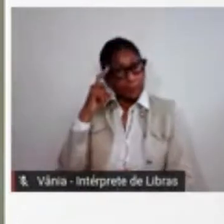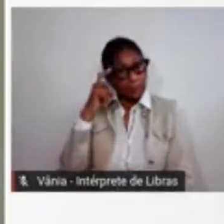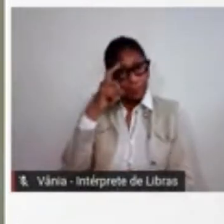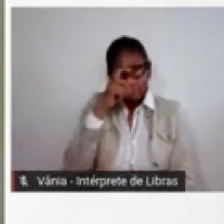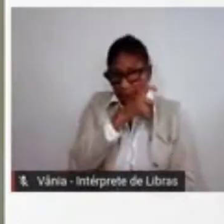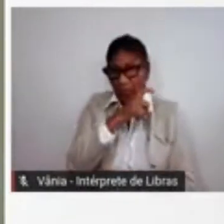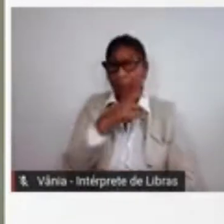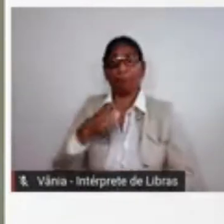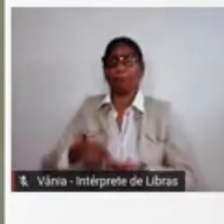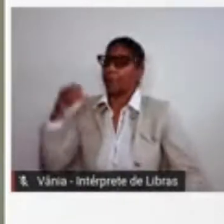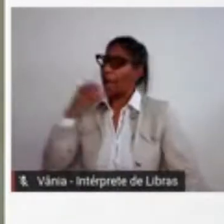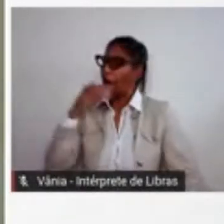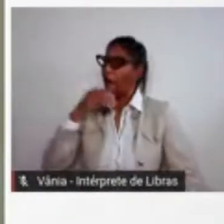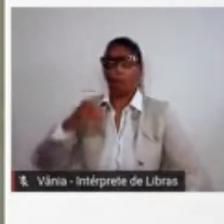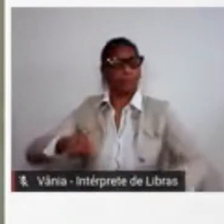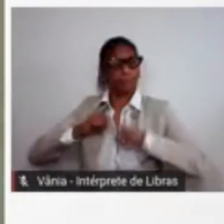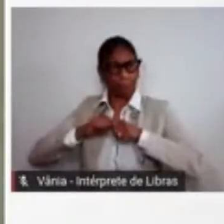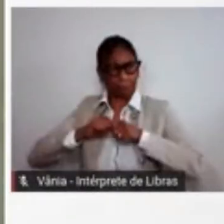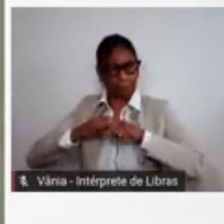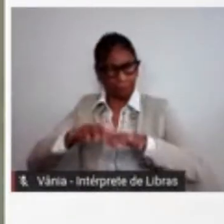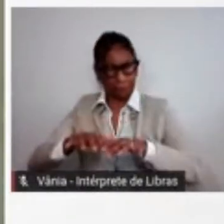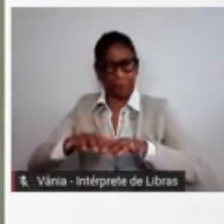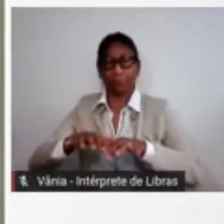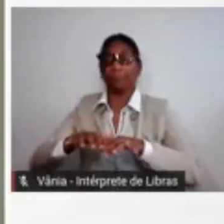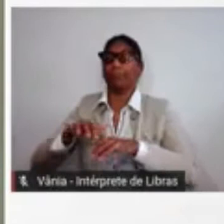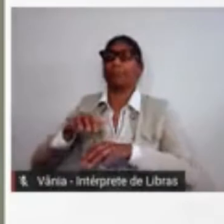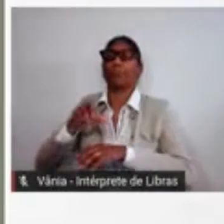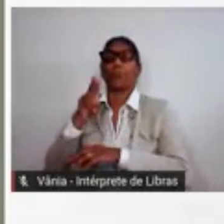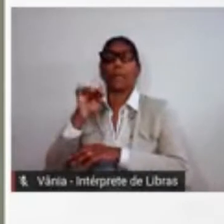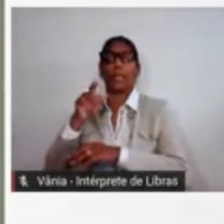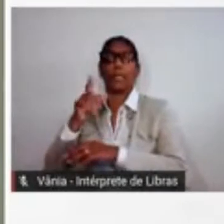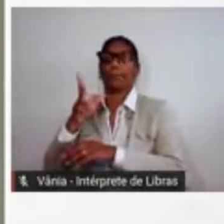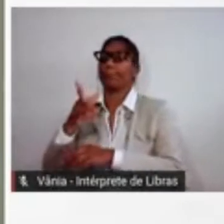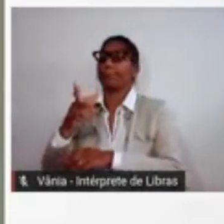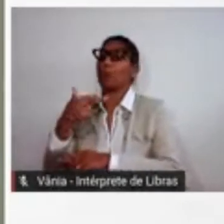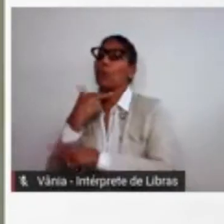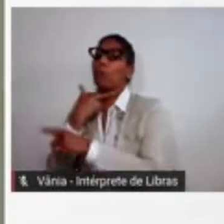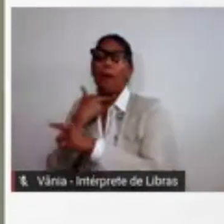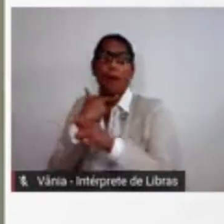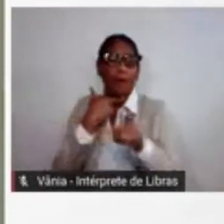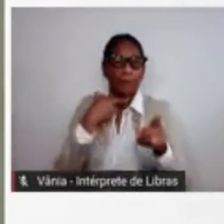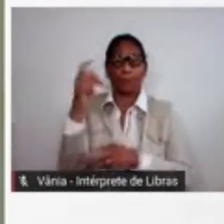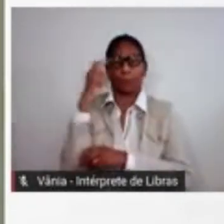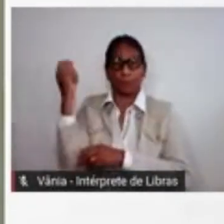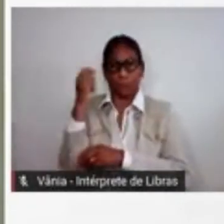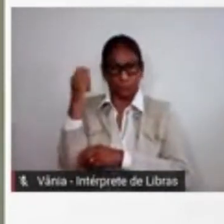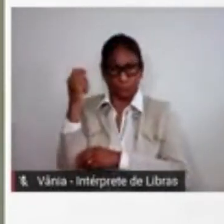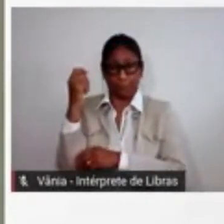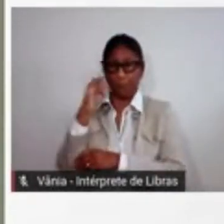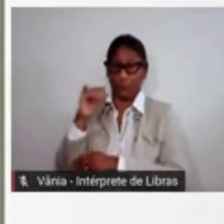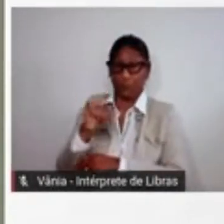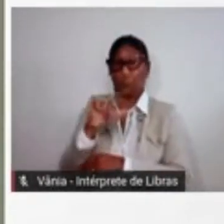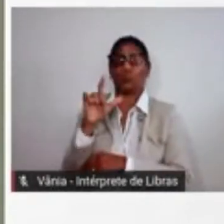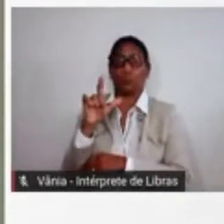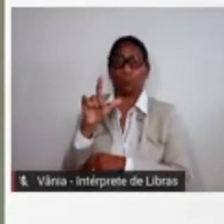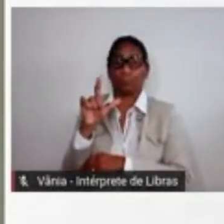onde a velocidade muito alta da ocupação de leitos de UTI no nosso estado. De meados de julho para cá, a gente